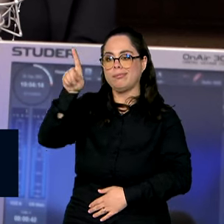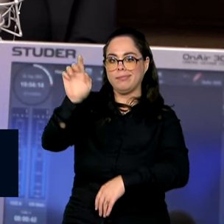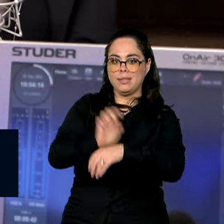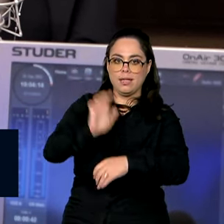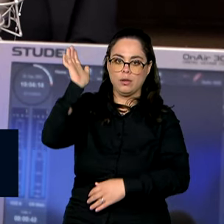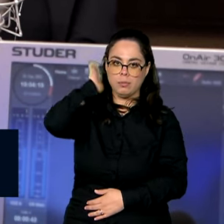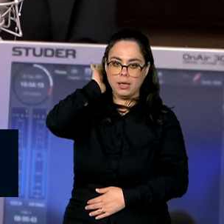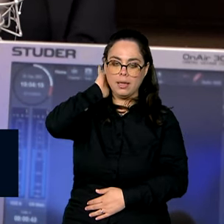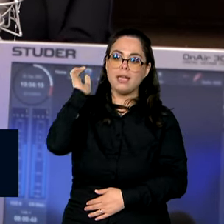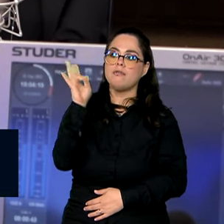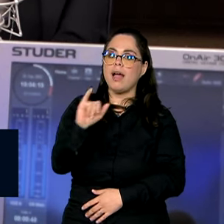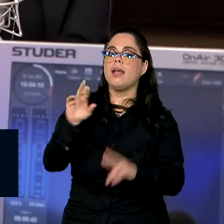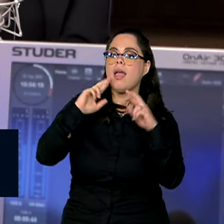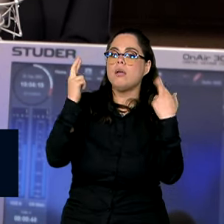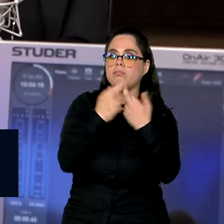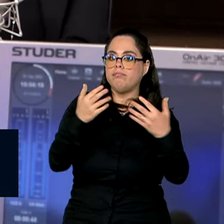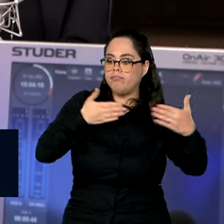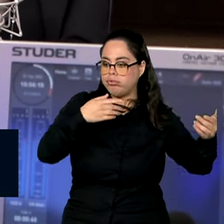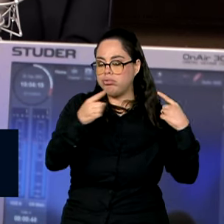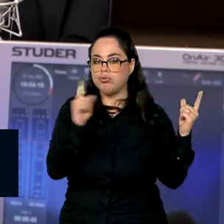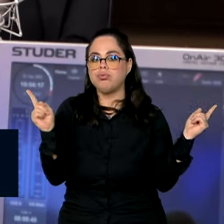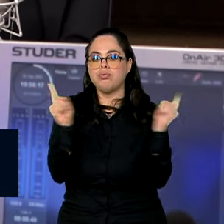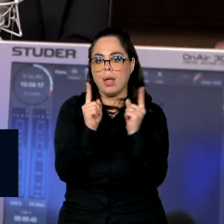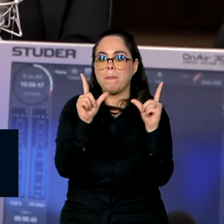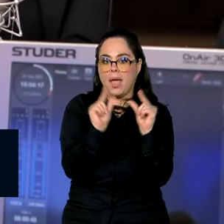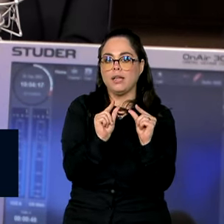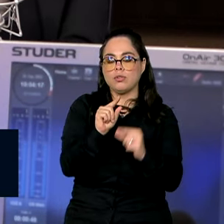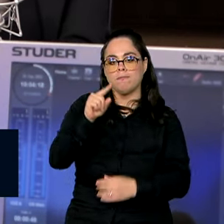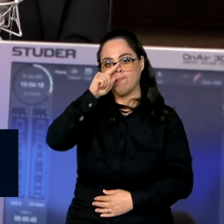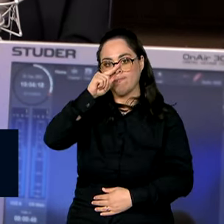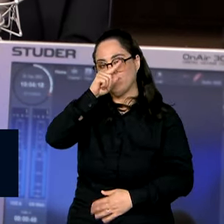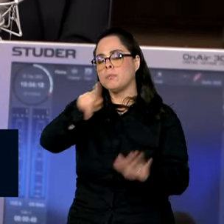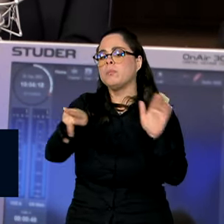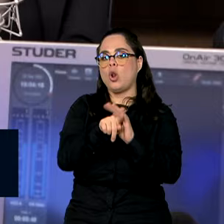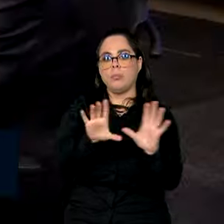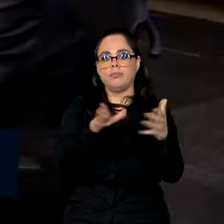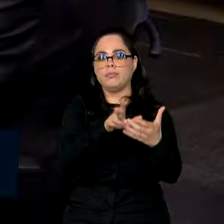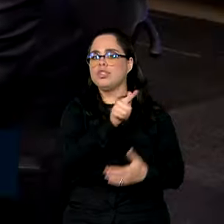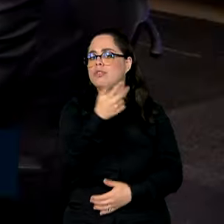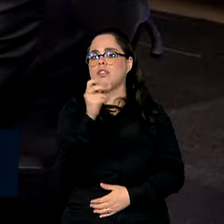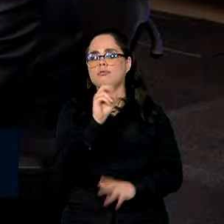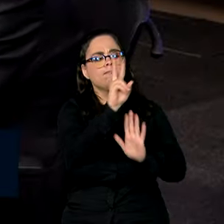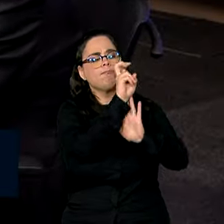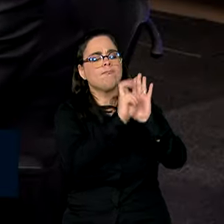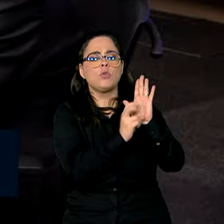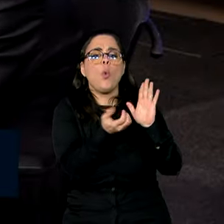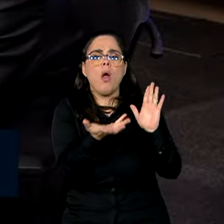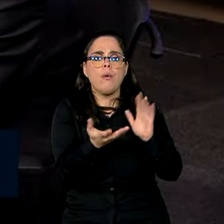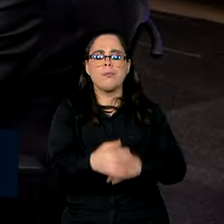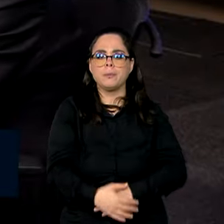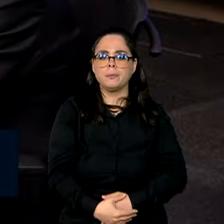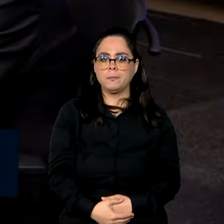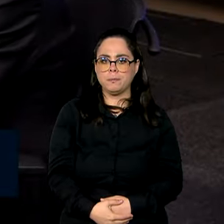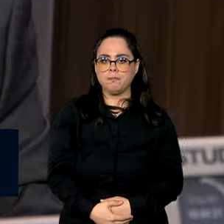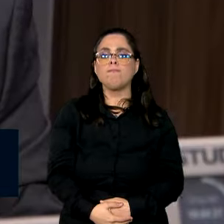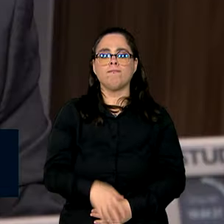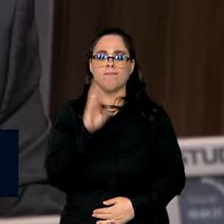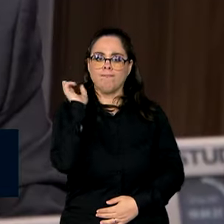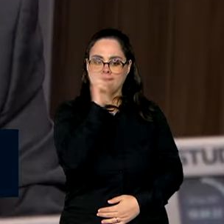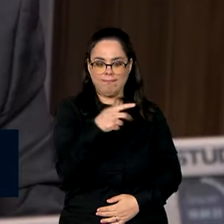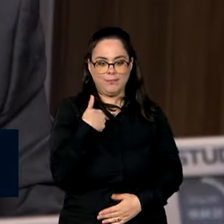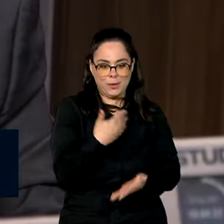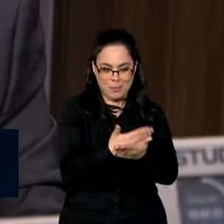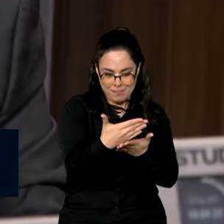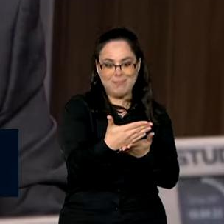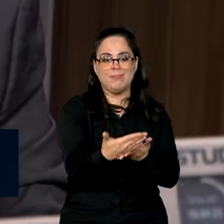trabalho de redução do risco de desastres do G20 qual vai ser a pauta desse encontro eh eu gostaria de